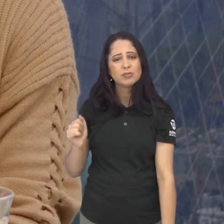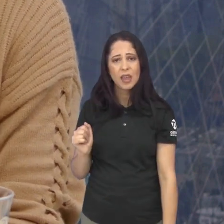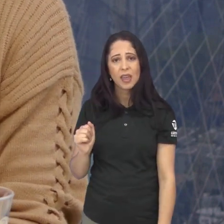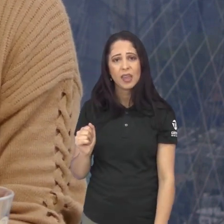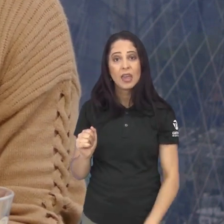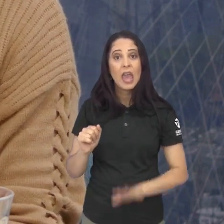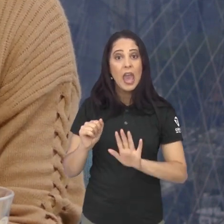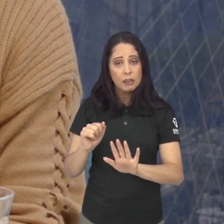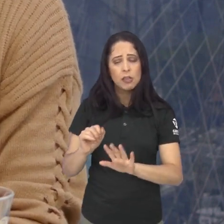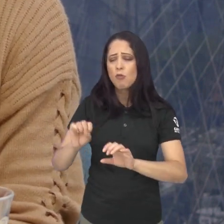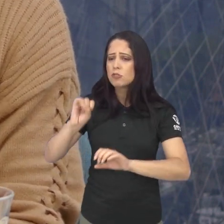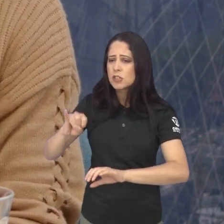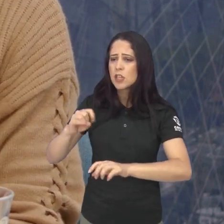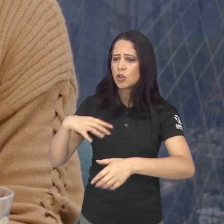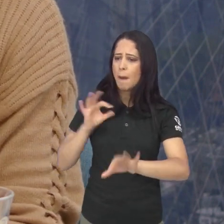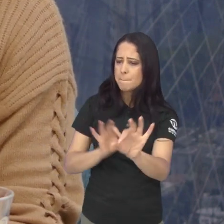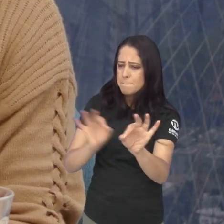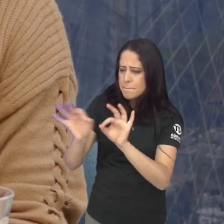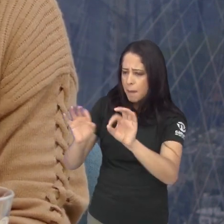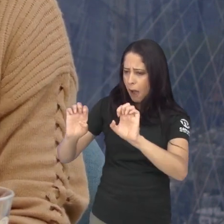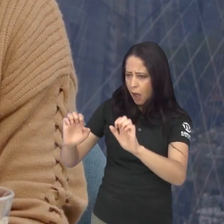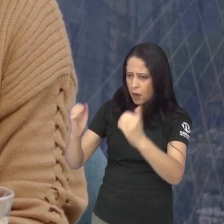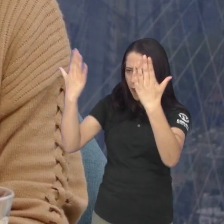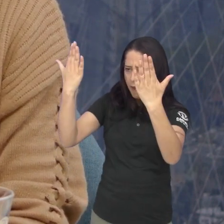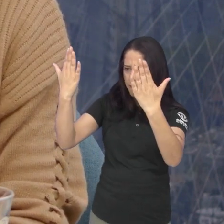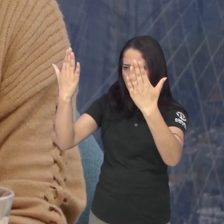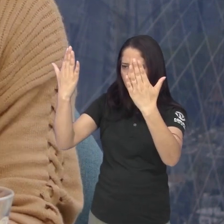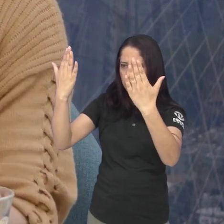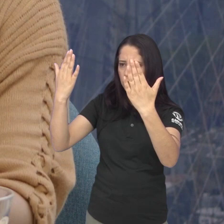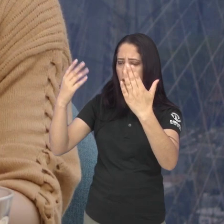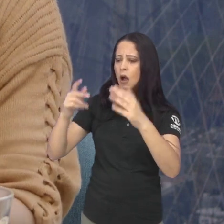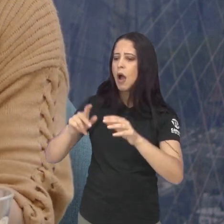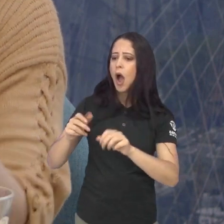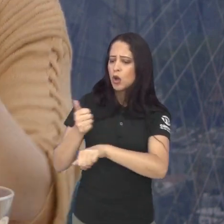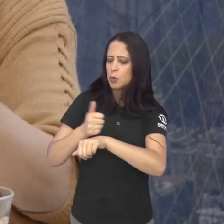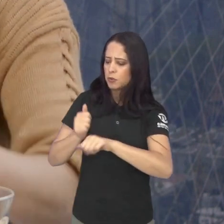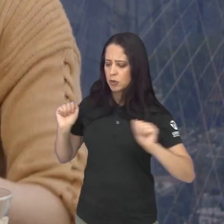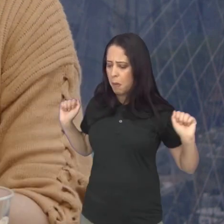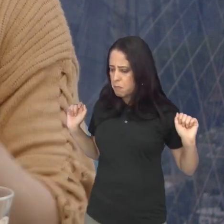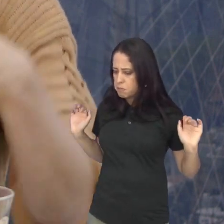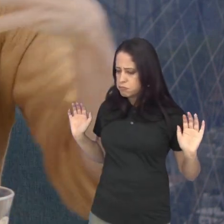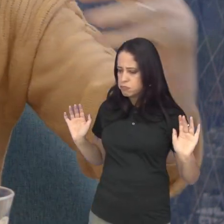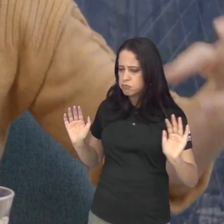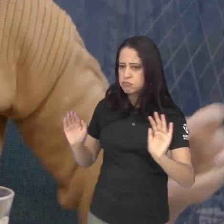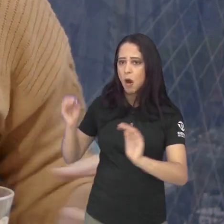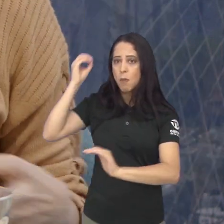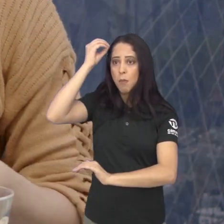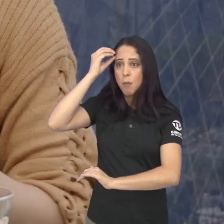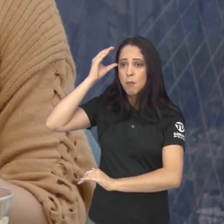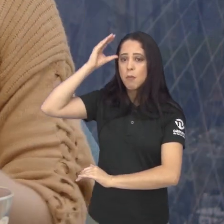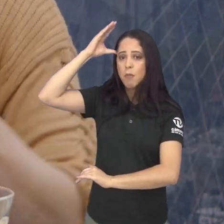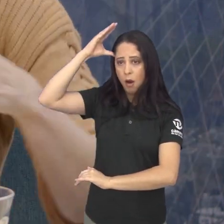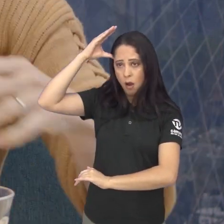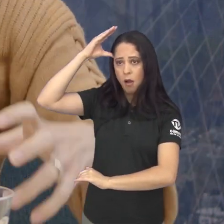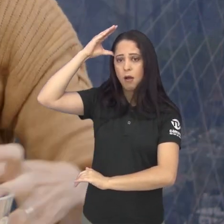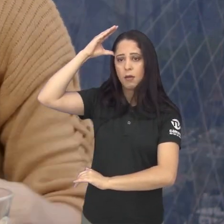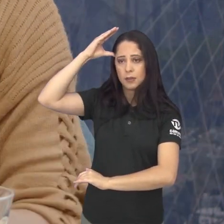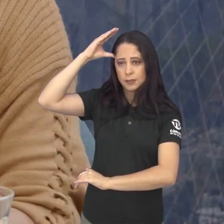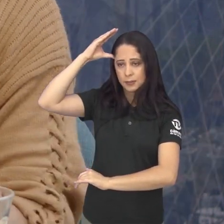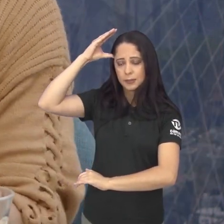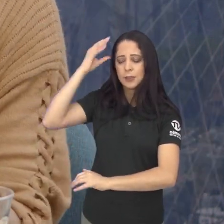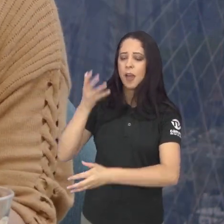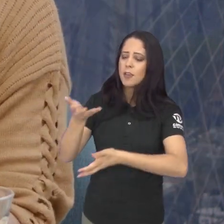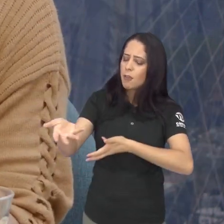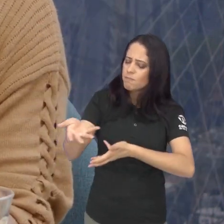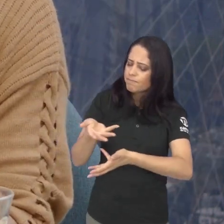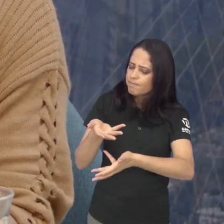vez mais pessoas interessadas em querer saber mais, é o que nos move para continuar fazendo, para continuar indo atrás de pessoas que queiram vir aqui